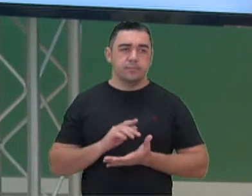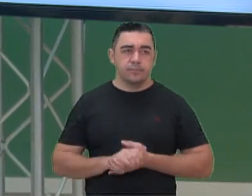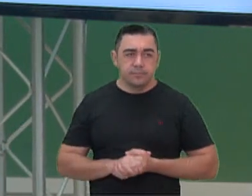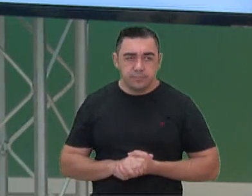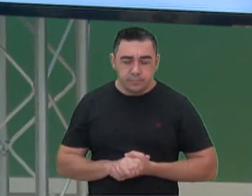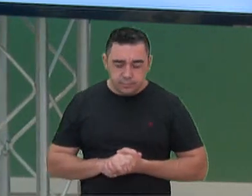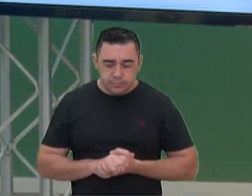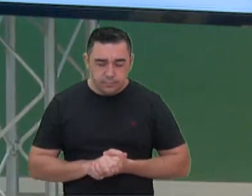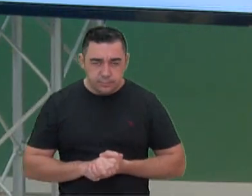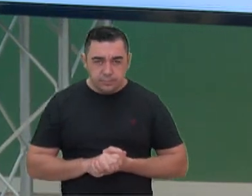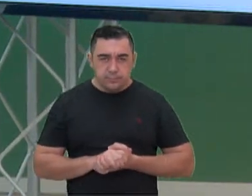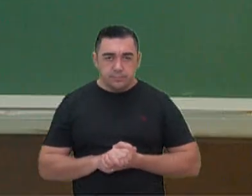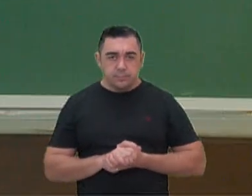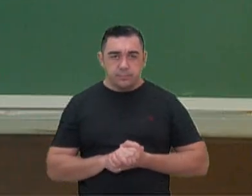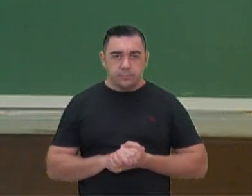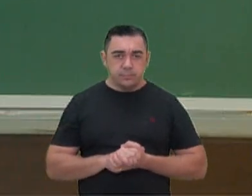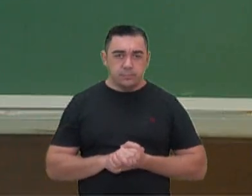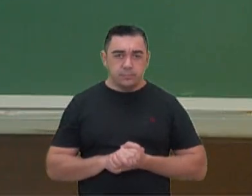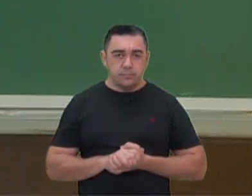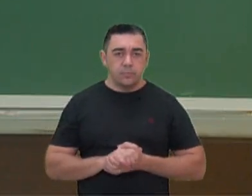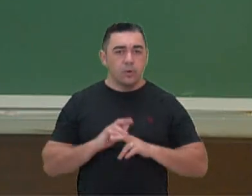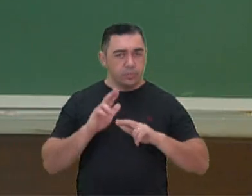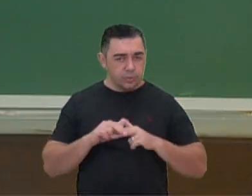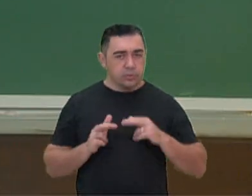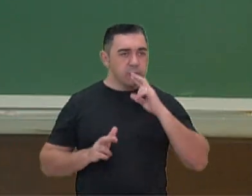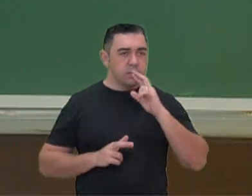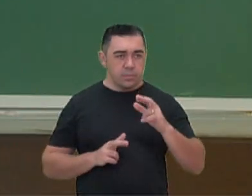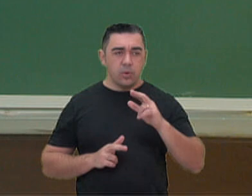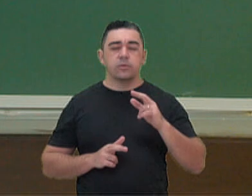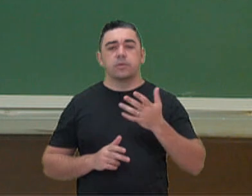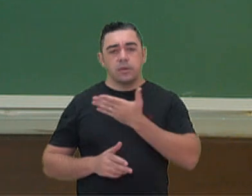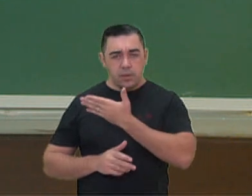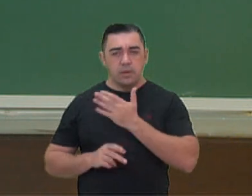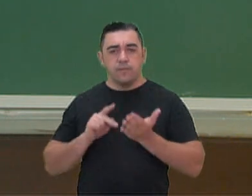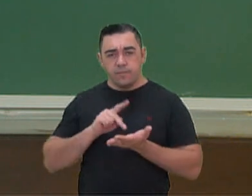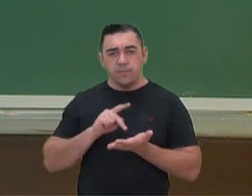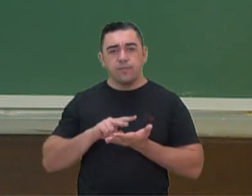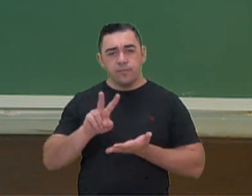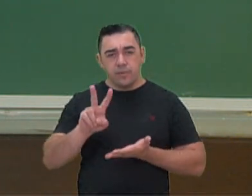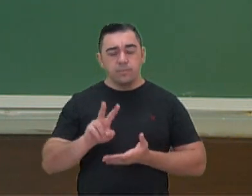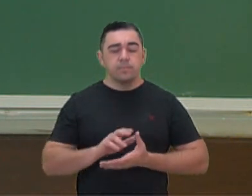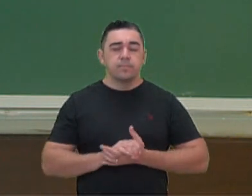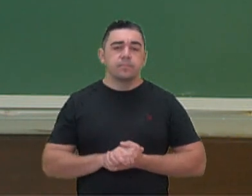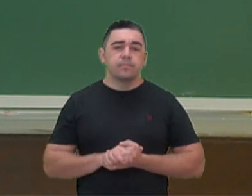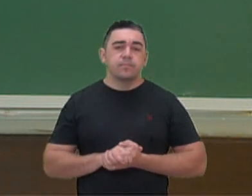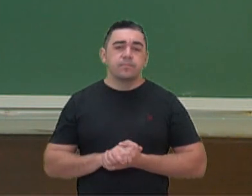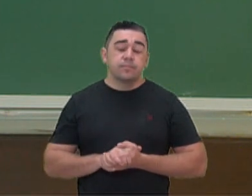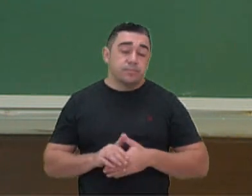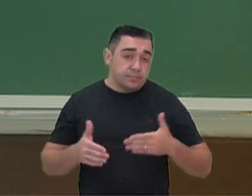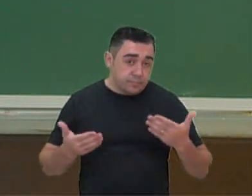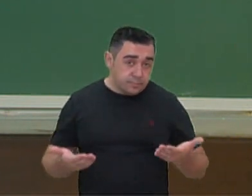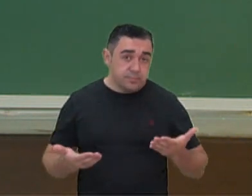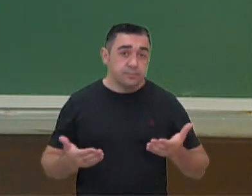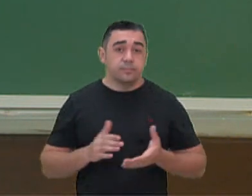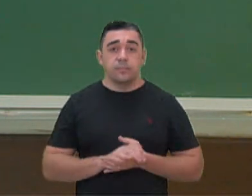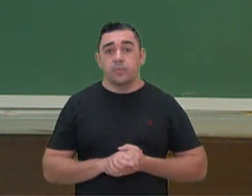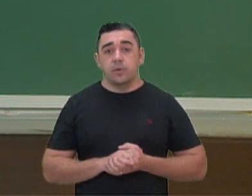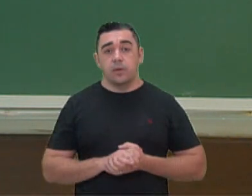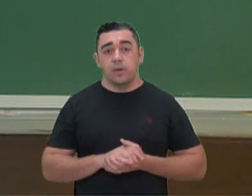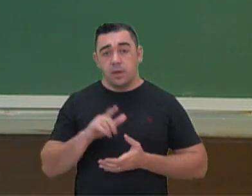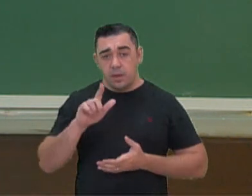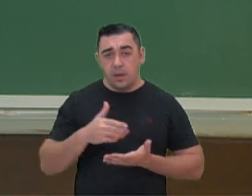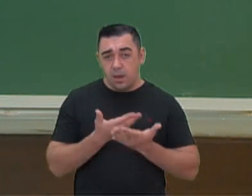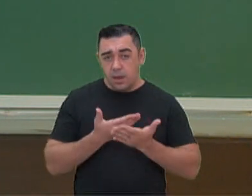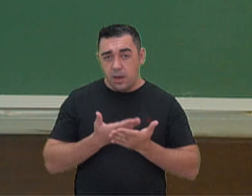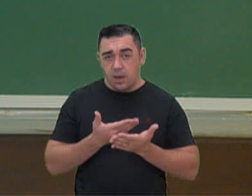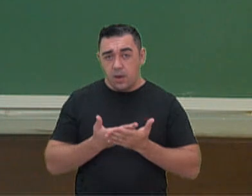Afirmativa correta. Por isso que essa última aqui é verdadeira. Muito bem, essa foi mais